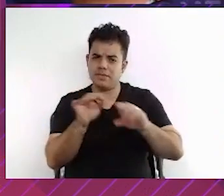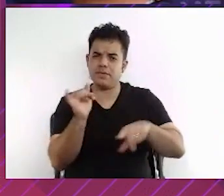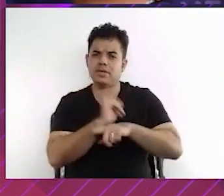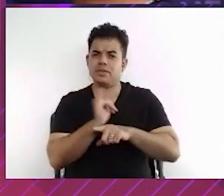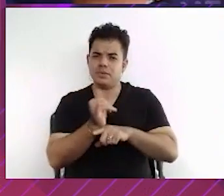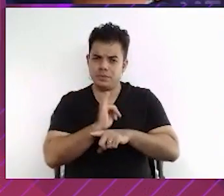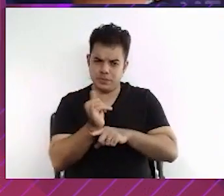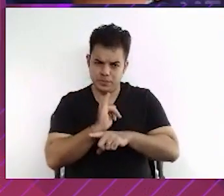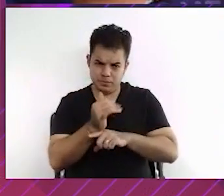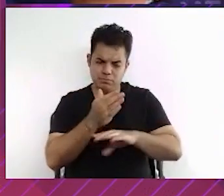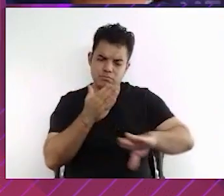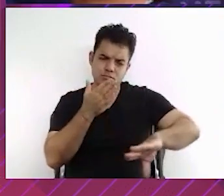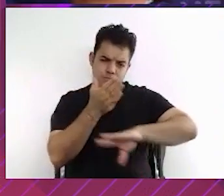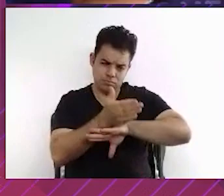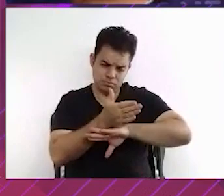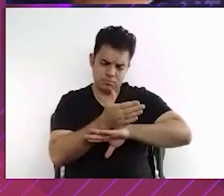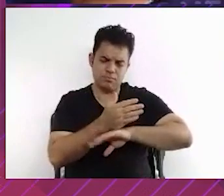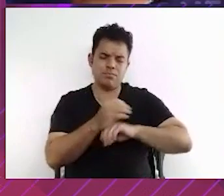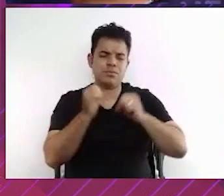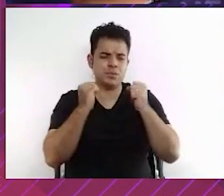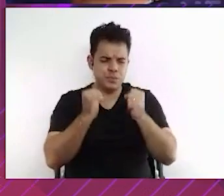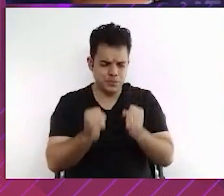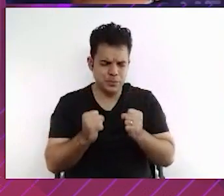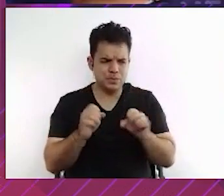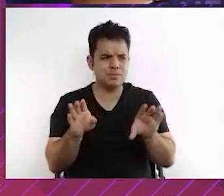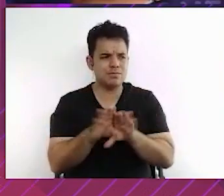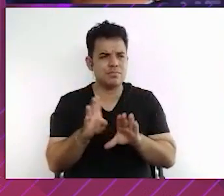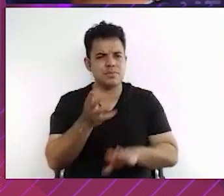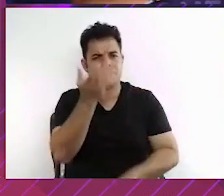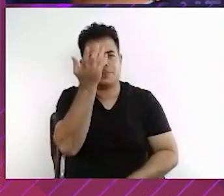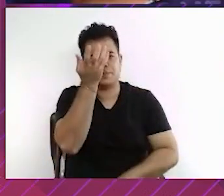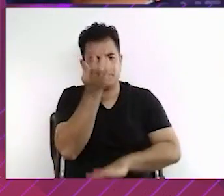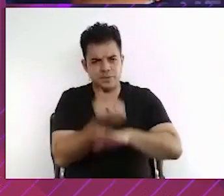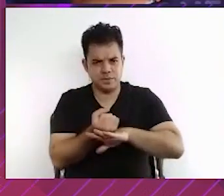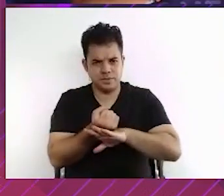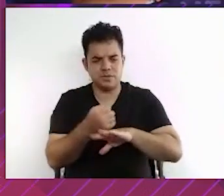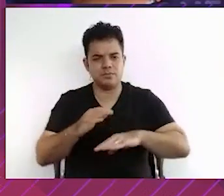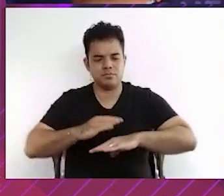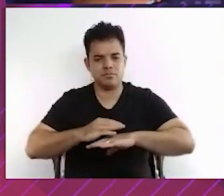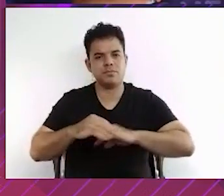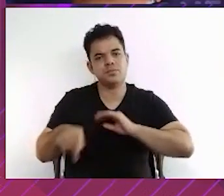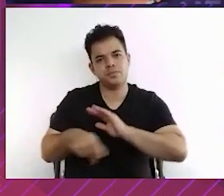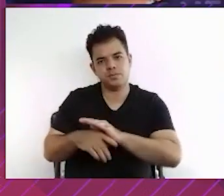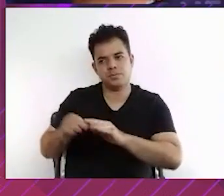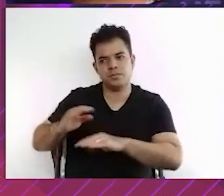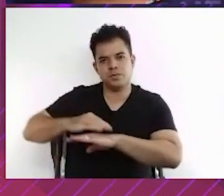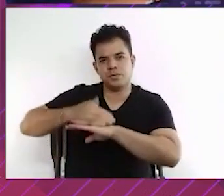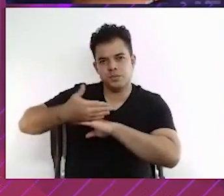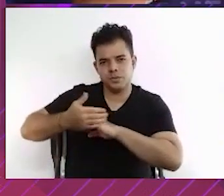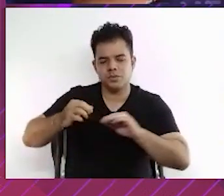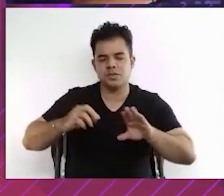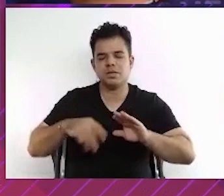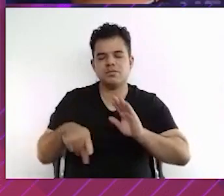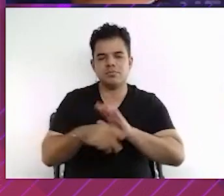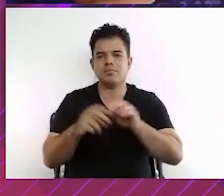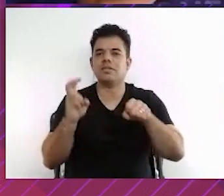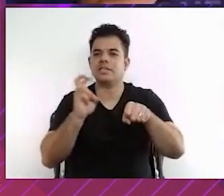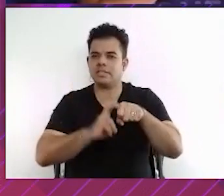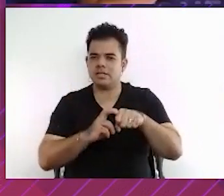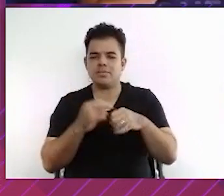Vocês também podem baixar um notebook que está disponibilizado no GitHub. Vocês podem brincar